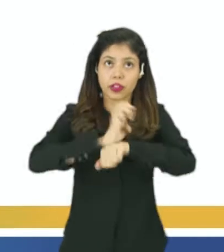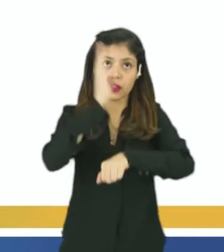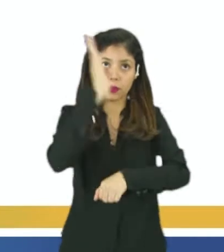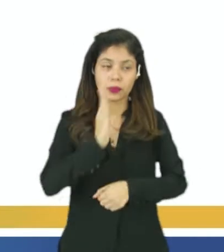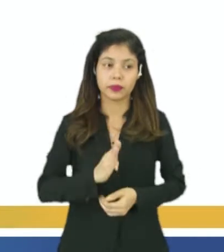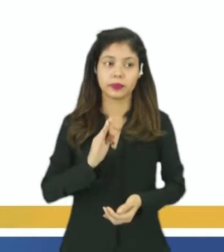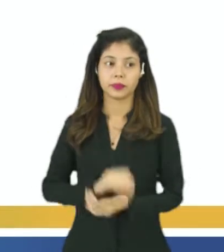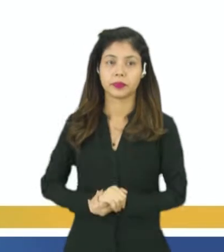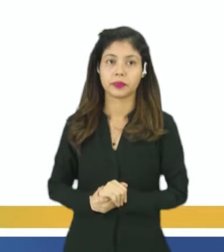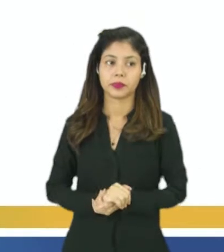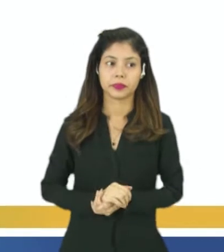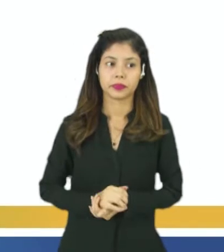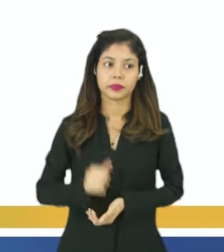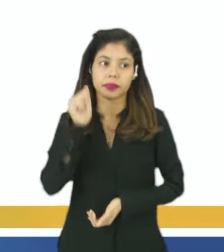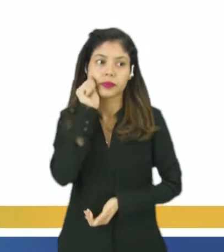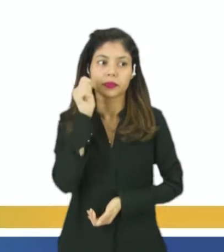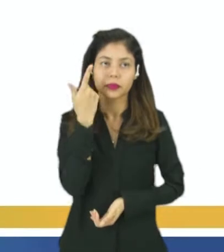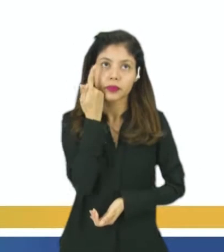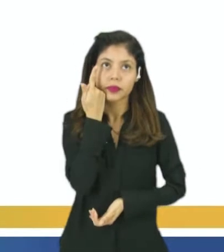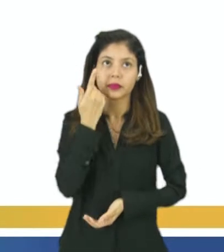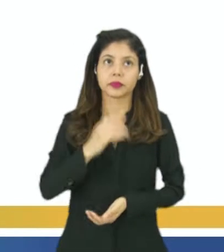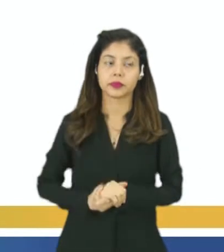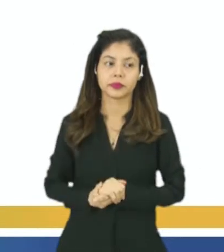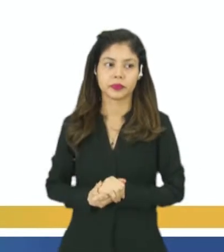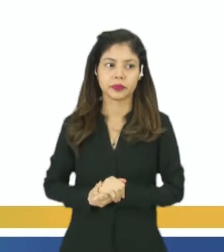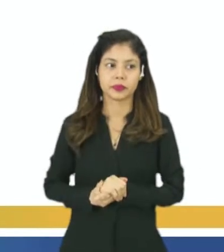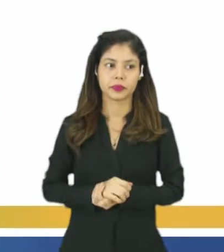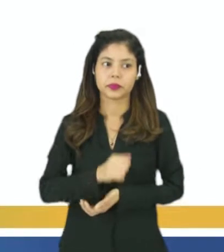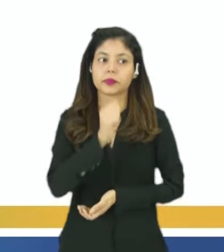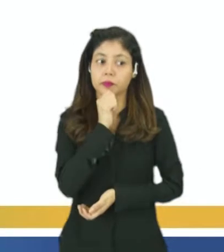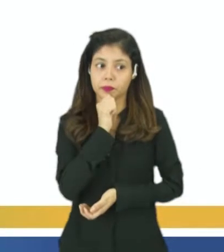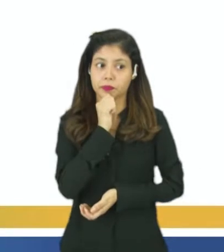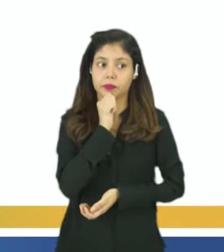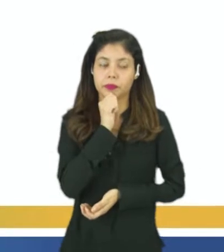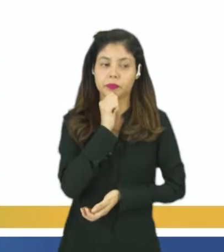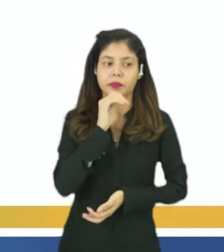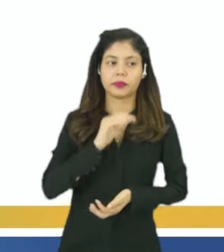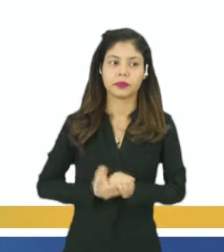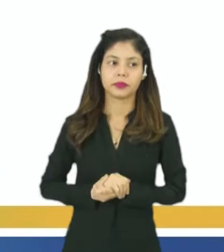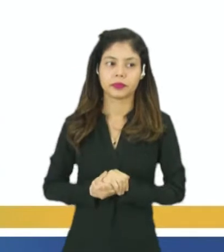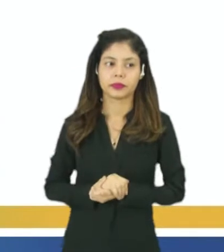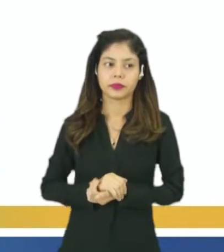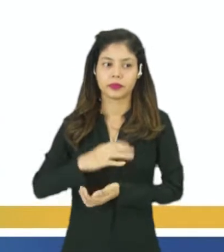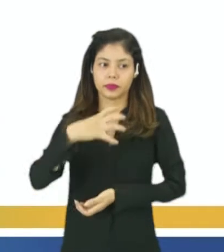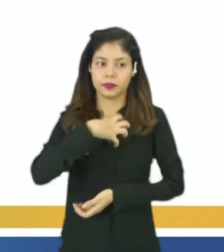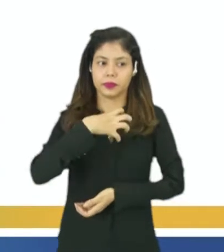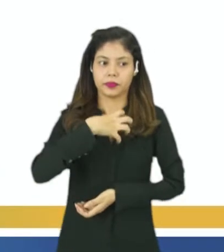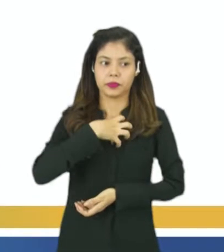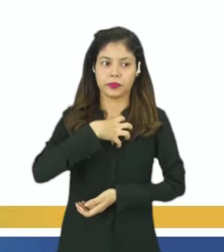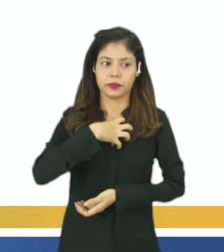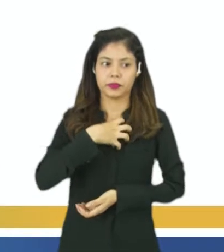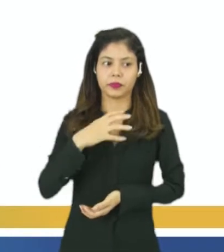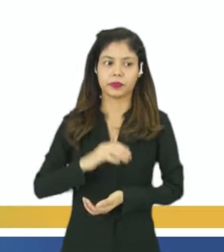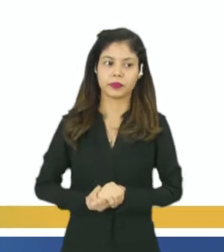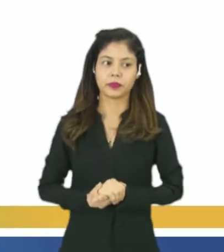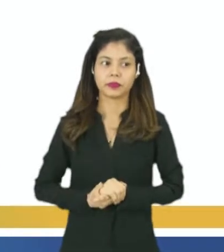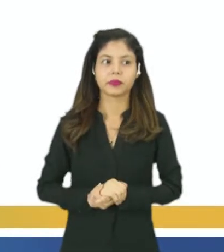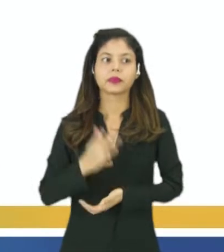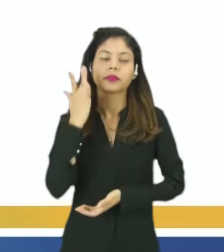Brasil: Alagoas, Amapá, Bahia,